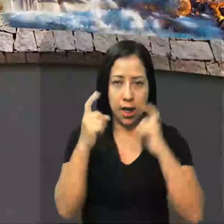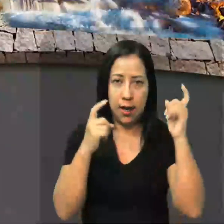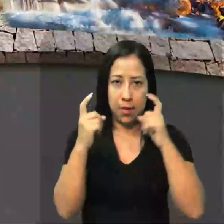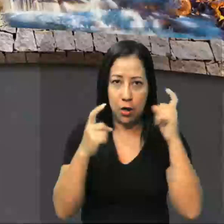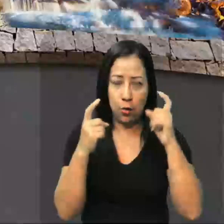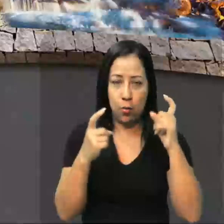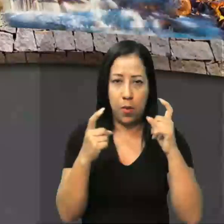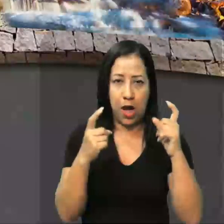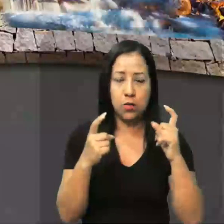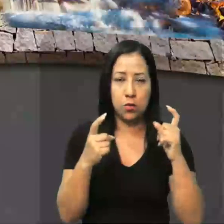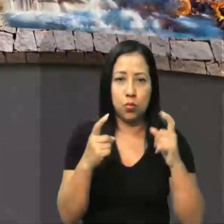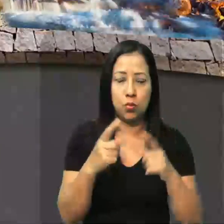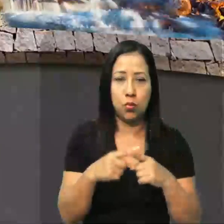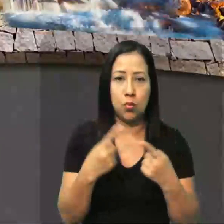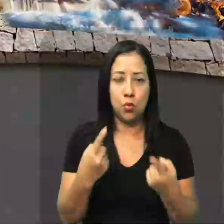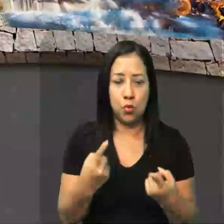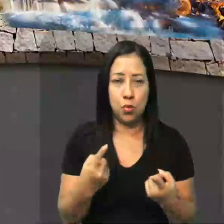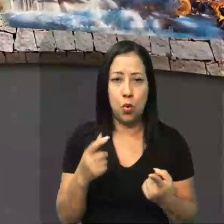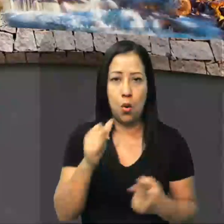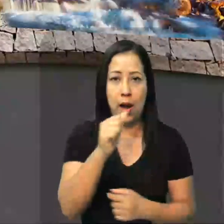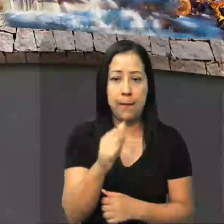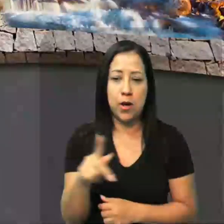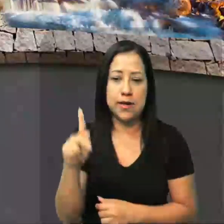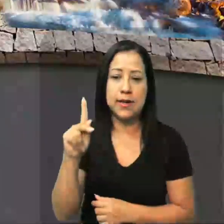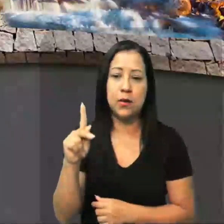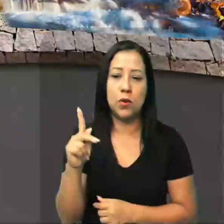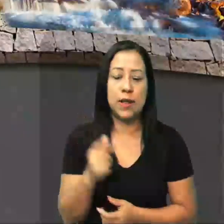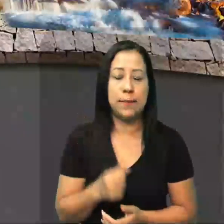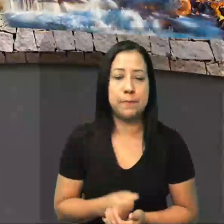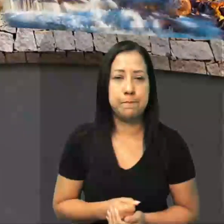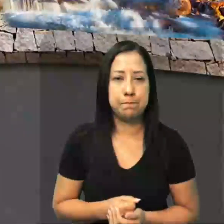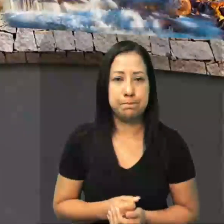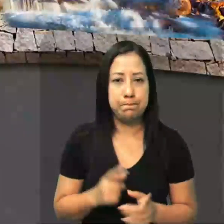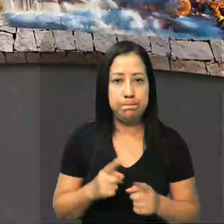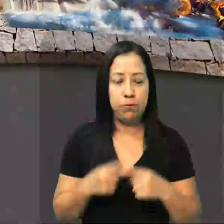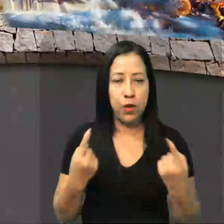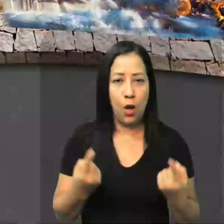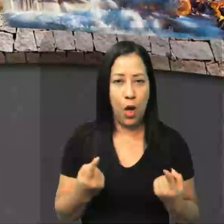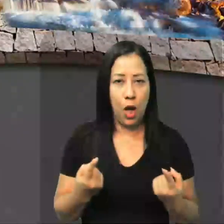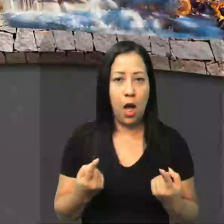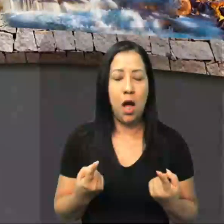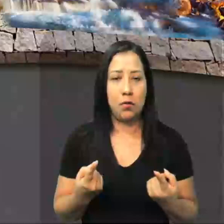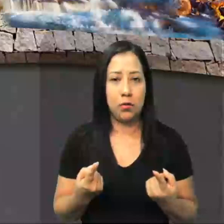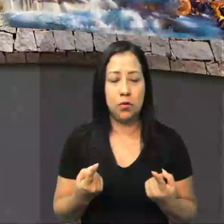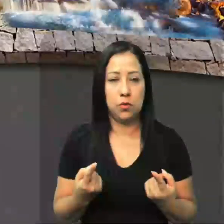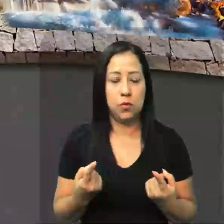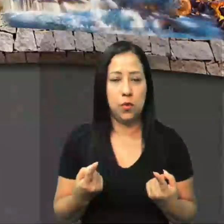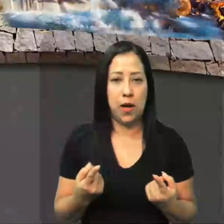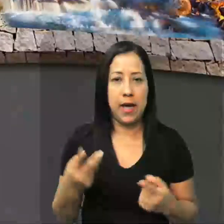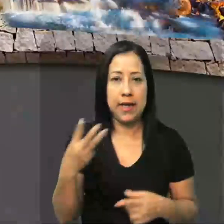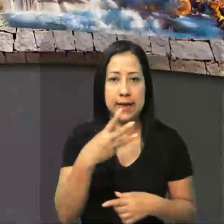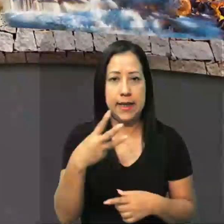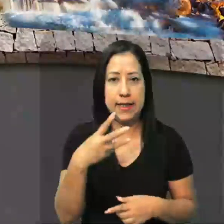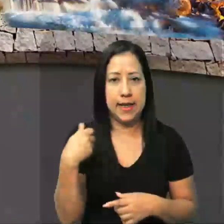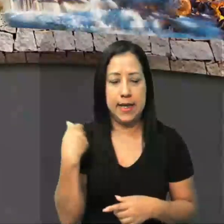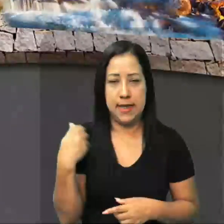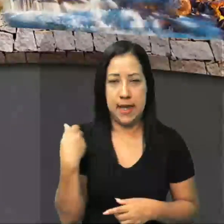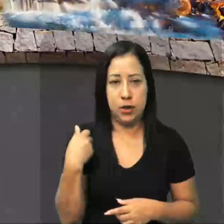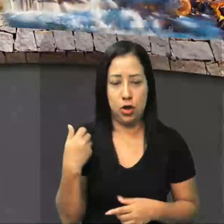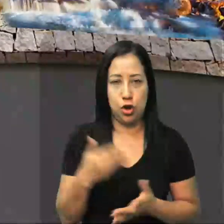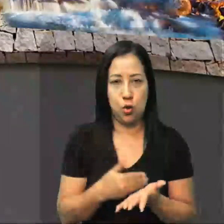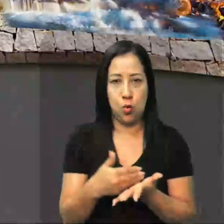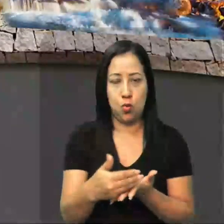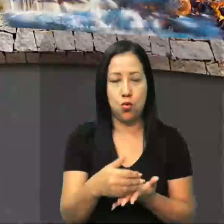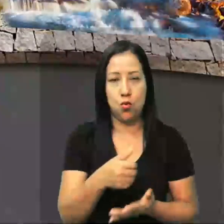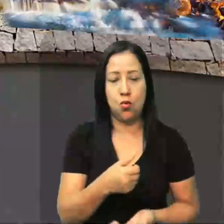previdência social. Tá? Qual é a terceira idade? A partir dos 60 anos, por isso que tem um estatuto.